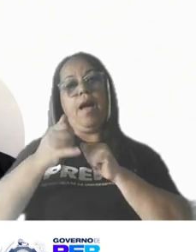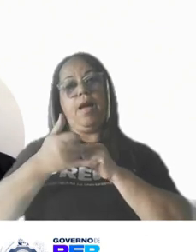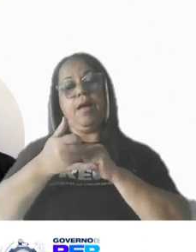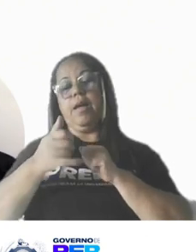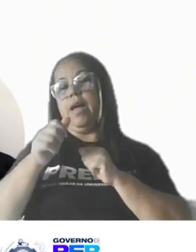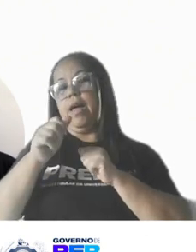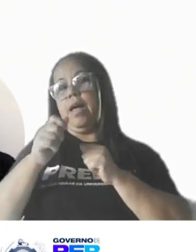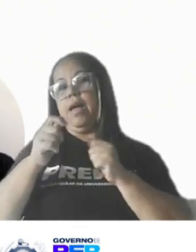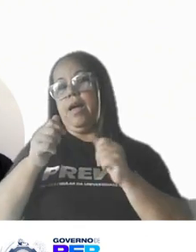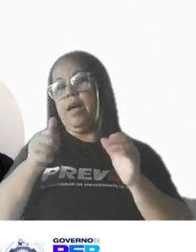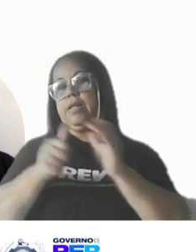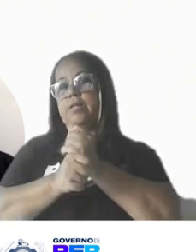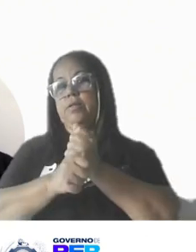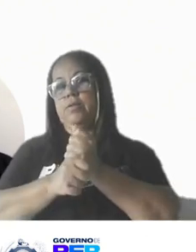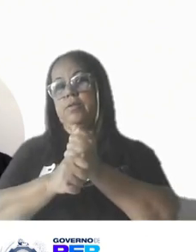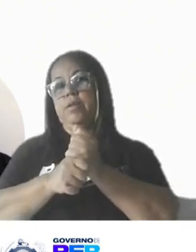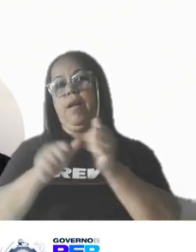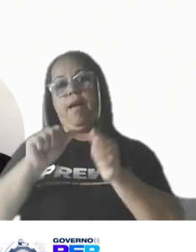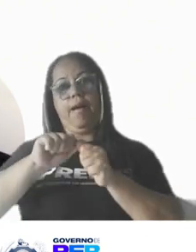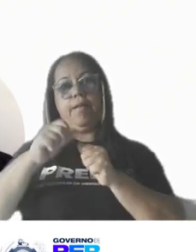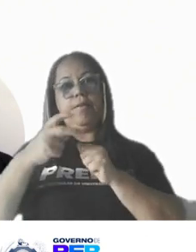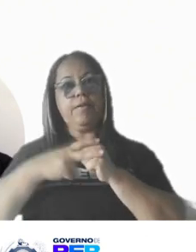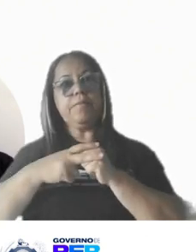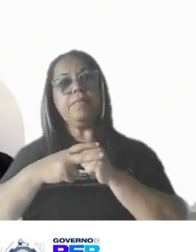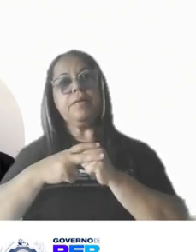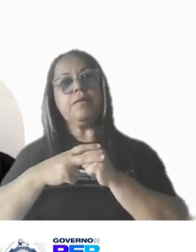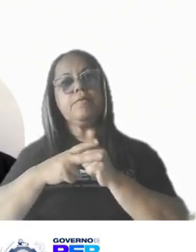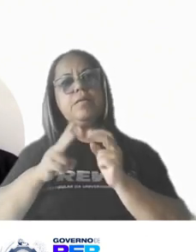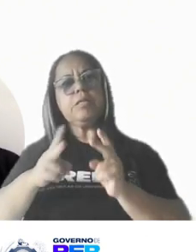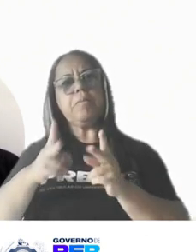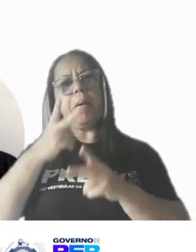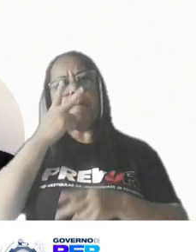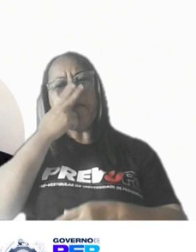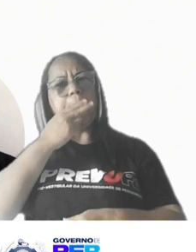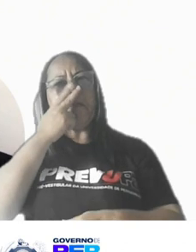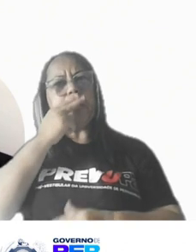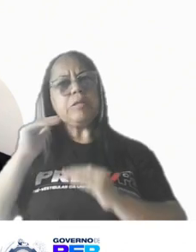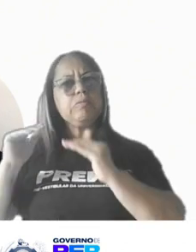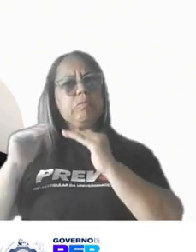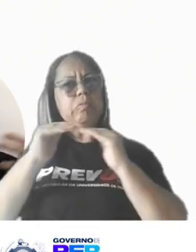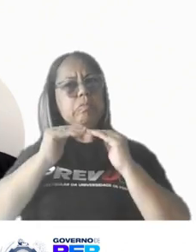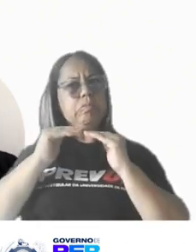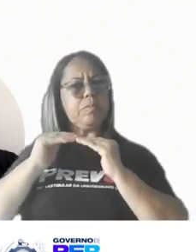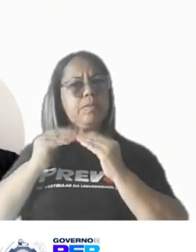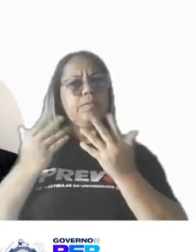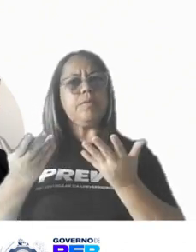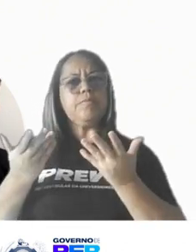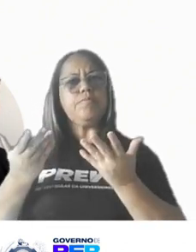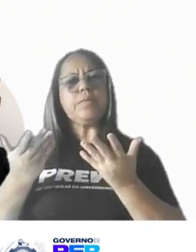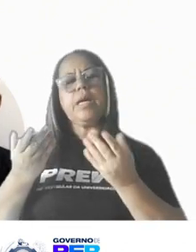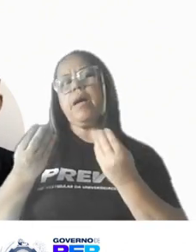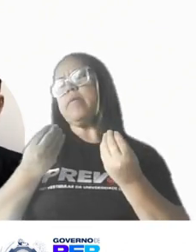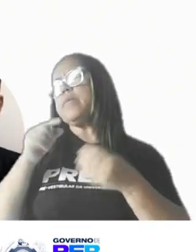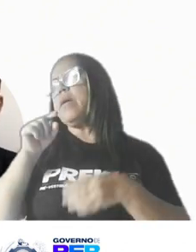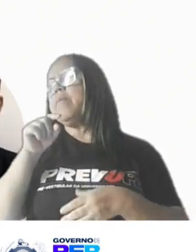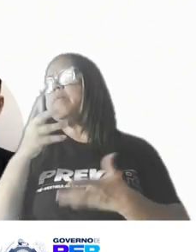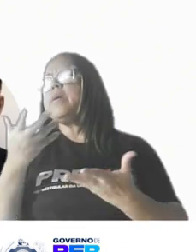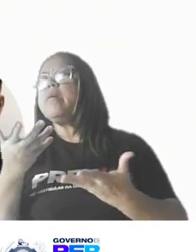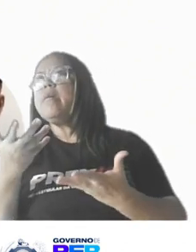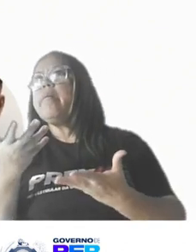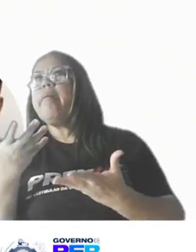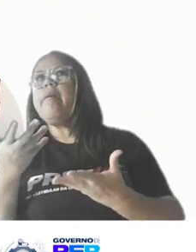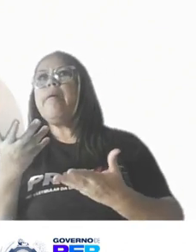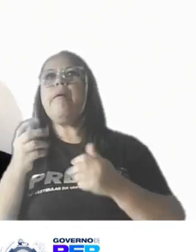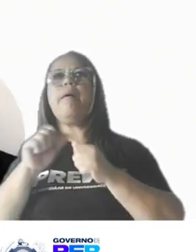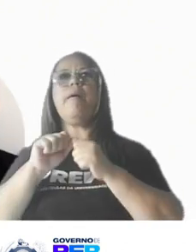circunstância de repetição, equivalência ou similaridade. Como também aqui serve como um